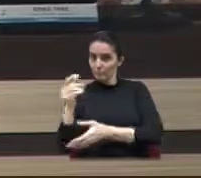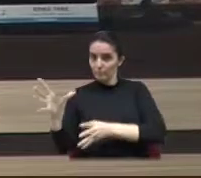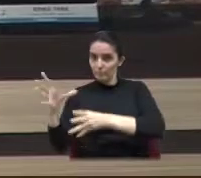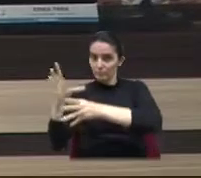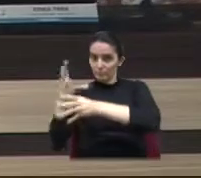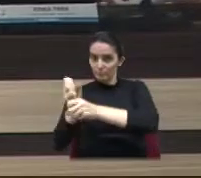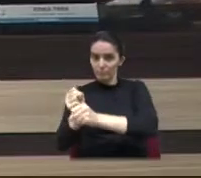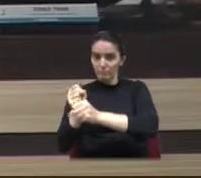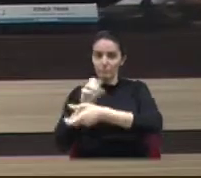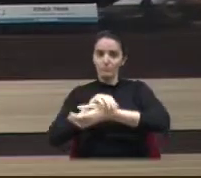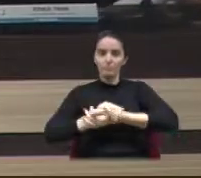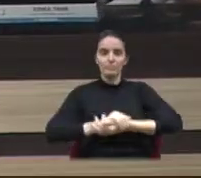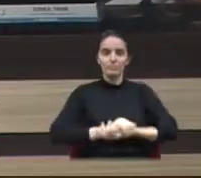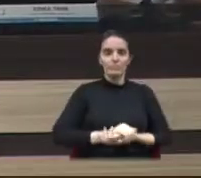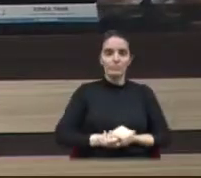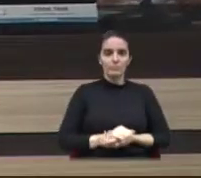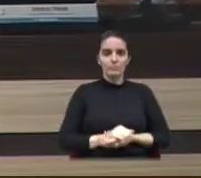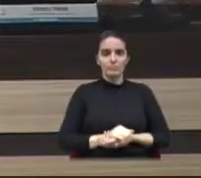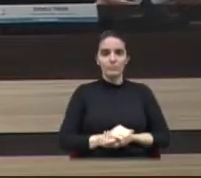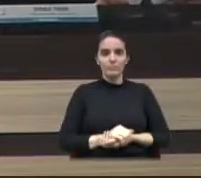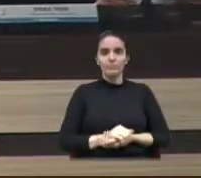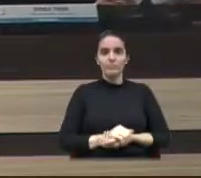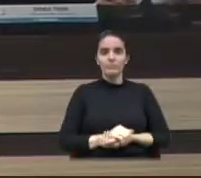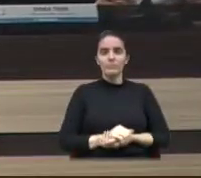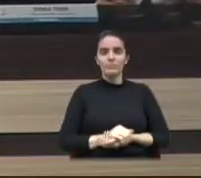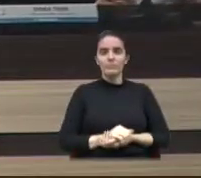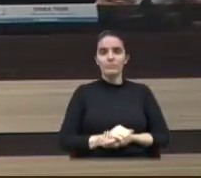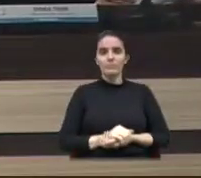e Contabilidades. A saber...